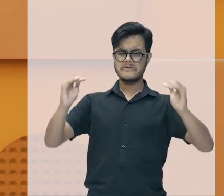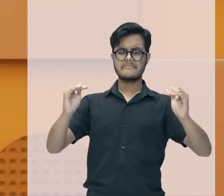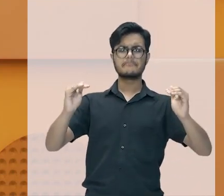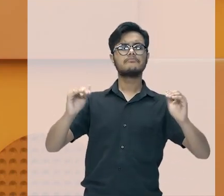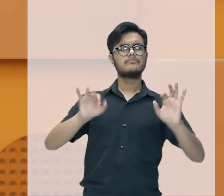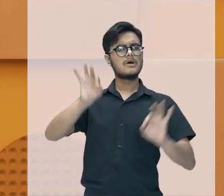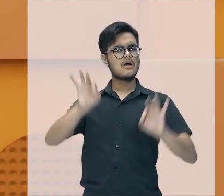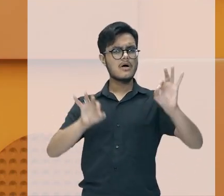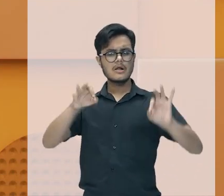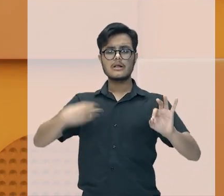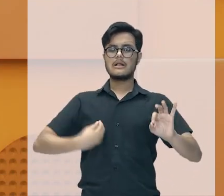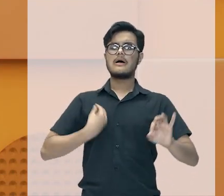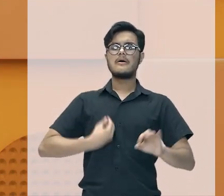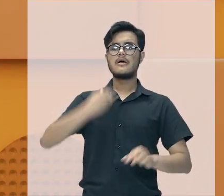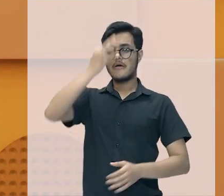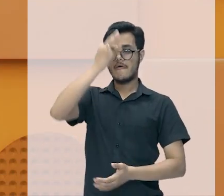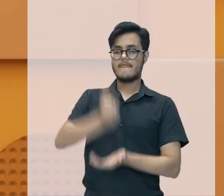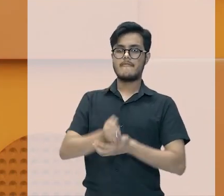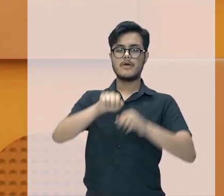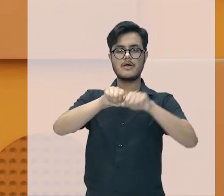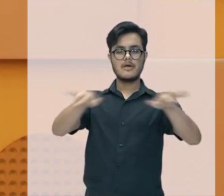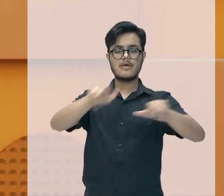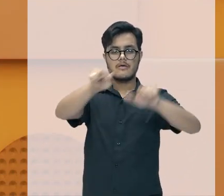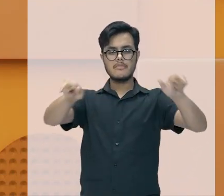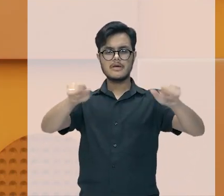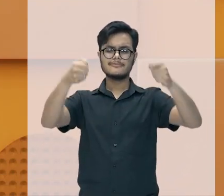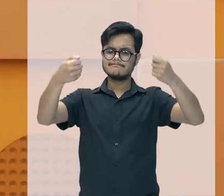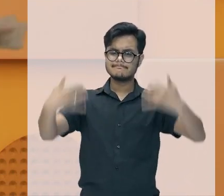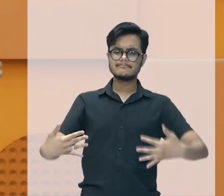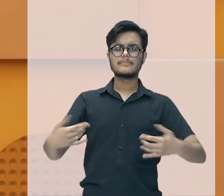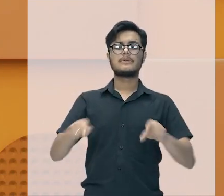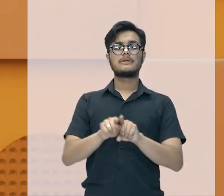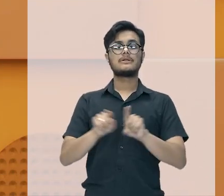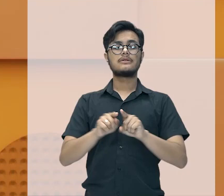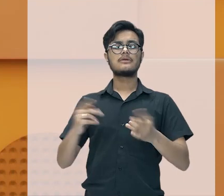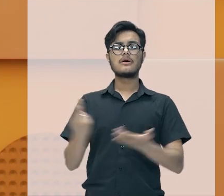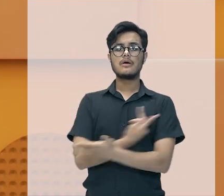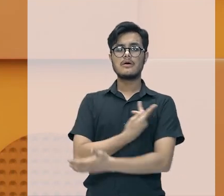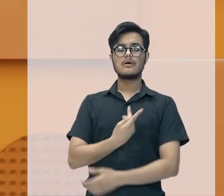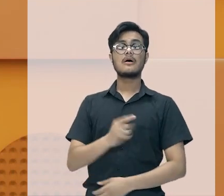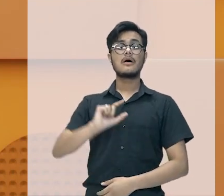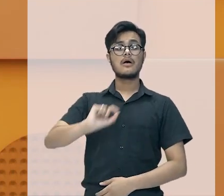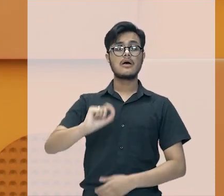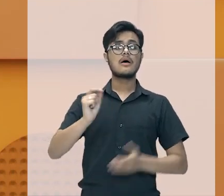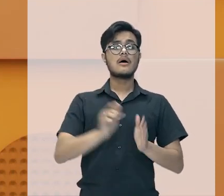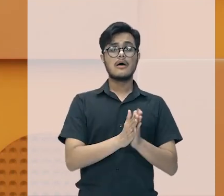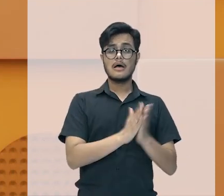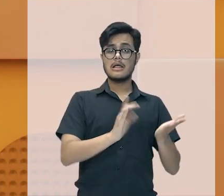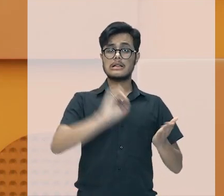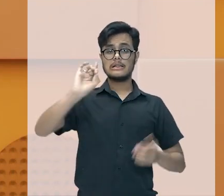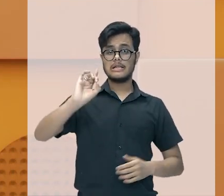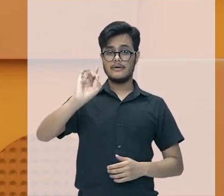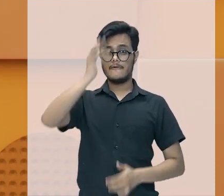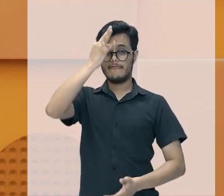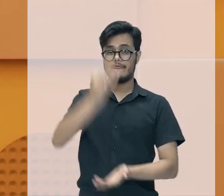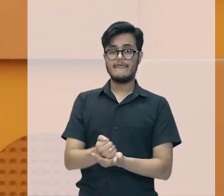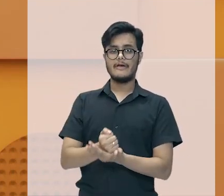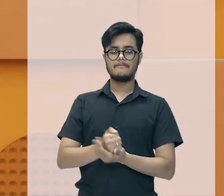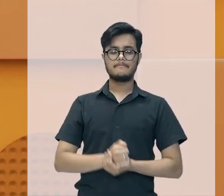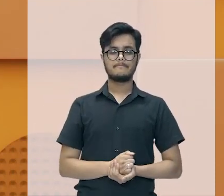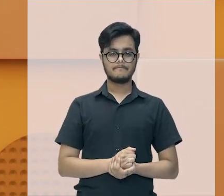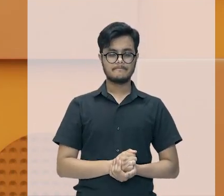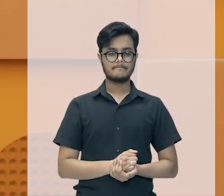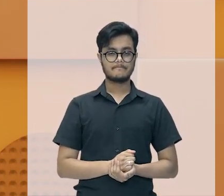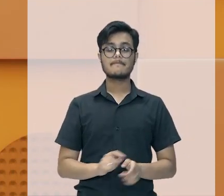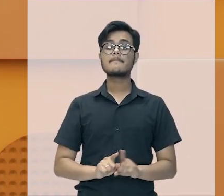Coordenavam a vivência e a fé das pessoas. Explicavam tudo, então, através dos acontecimentos ligados com a fé. Né? Um outro